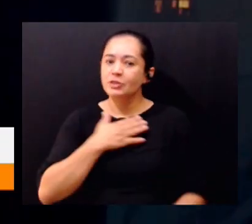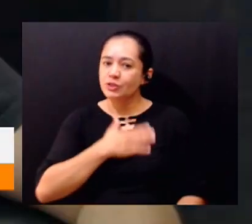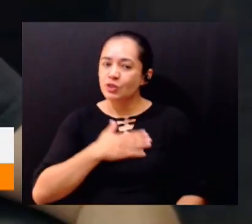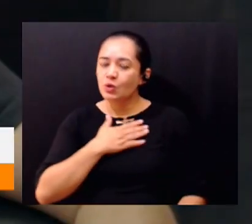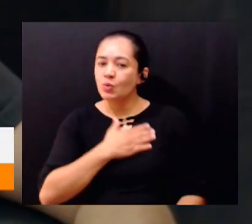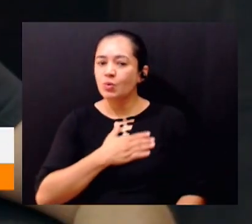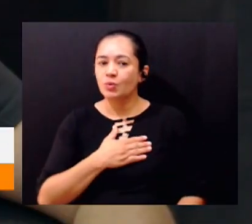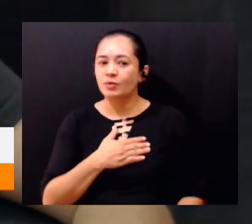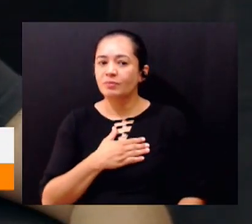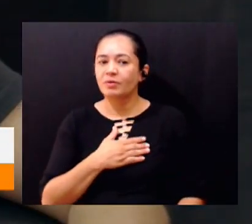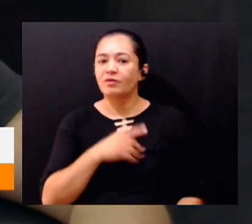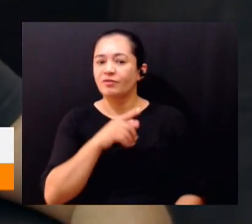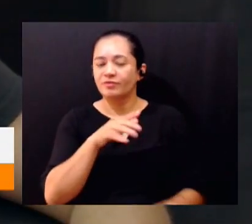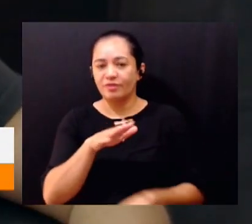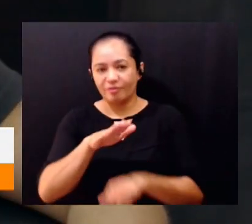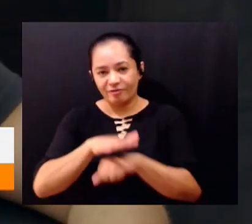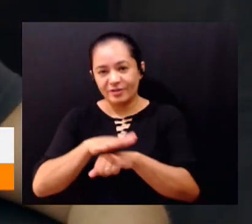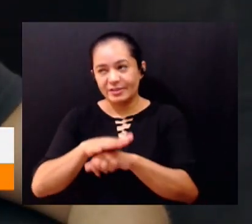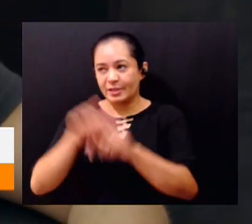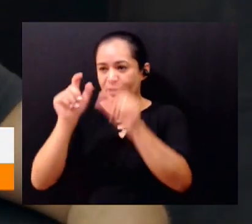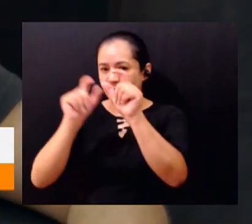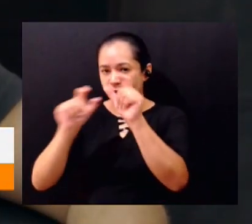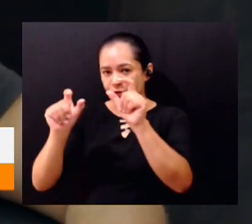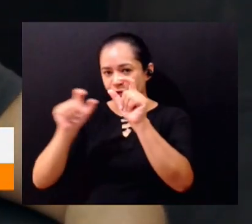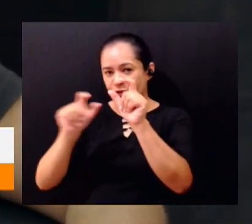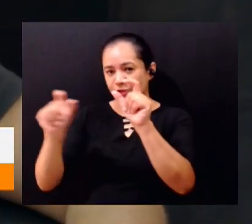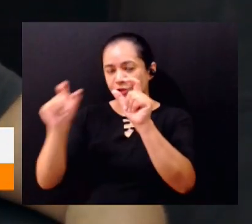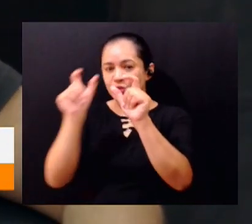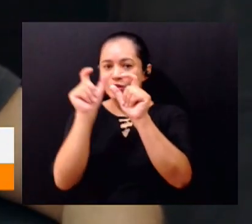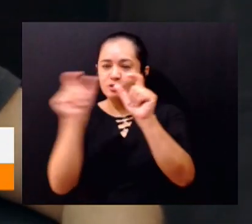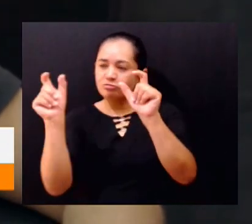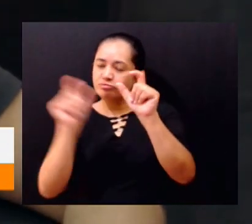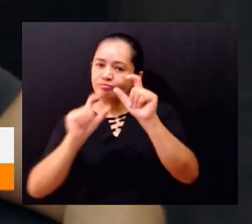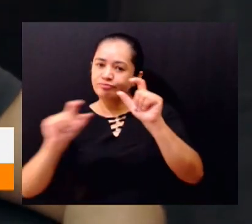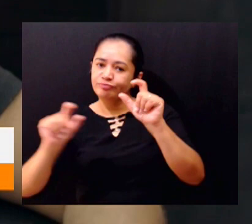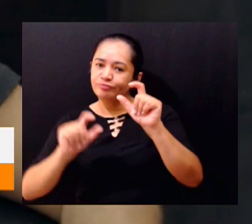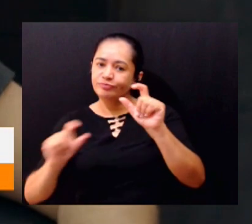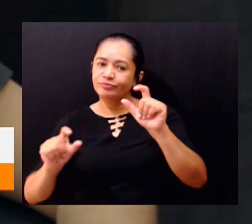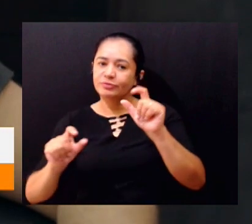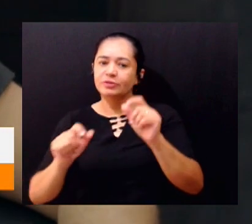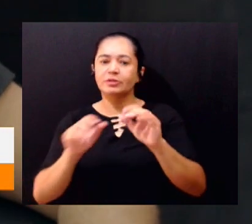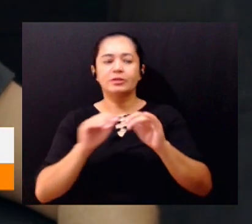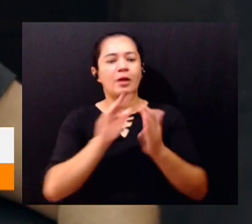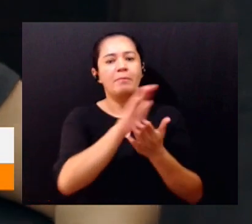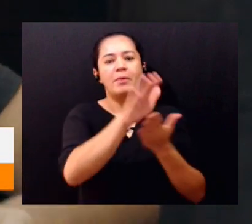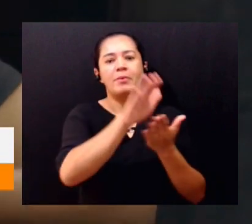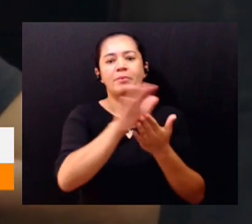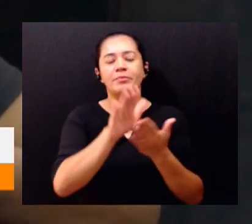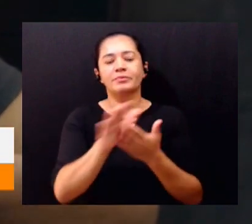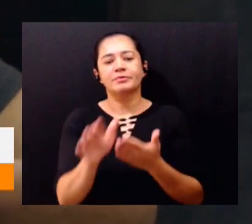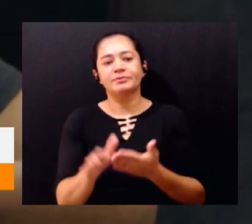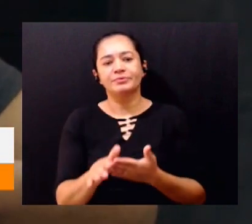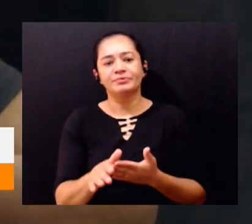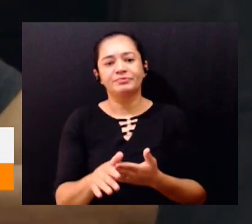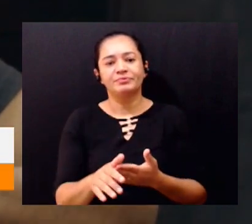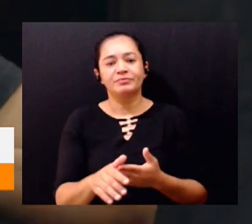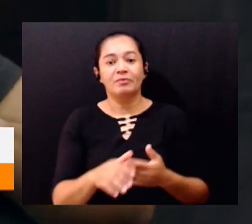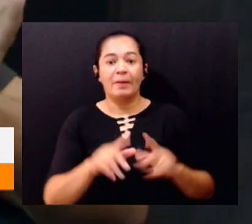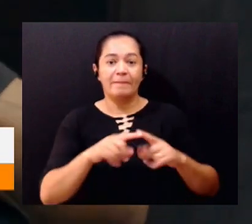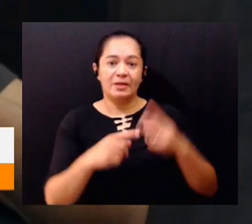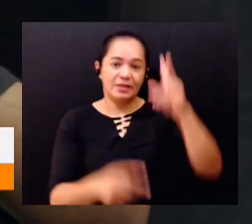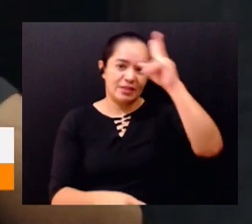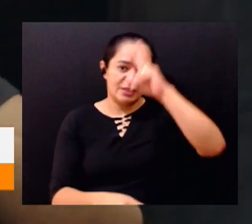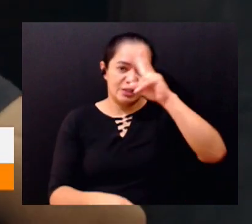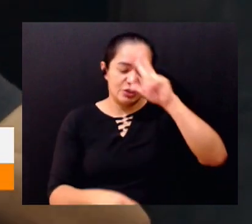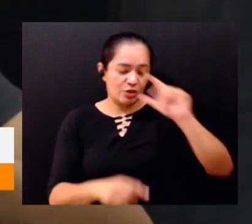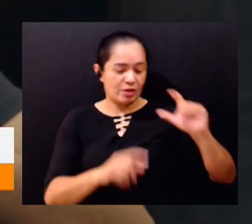e publicava, Isso, né, sim. de forma independente. Tá. E aí, quando eu pensei, eu queria fazer histórias em quadrinhos. Histórias em quadrinhos já são mais desenhos de ação, né? Então, assim, é